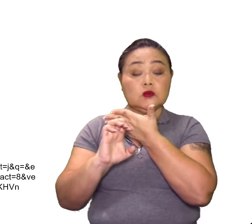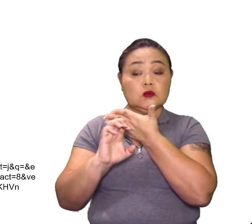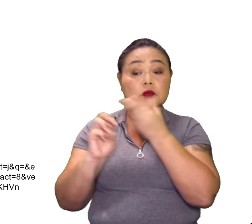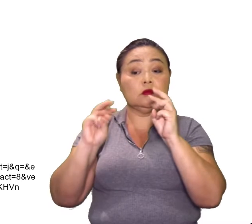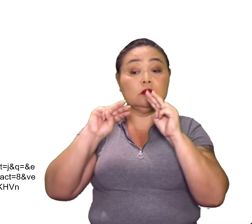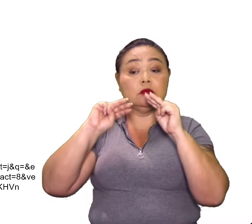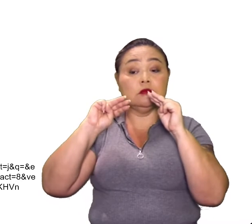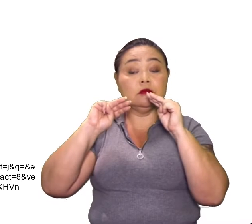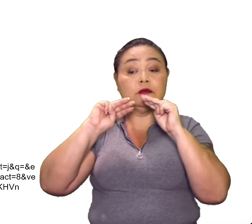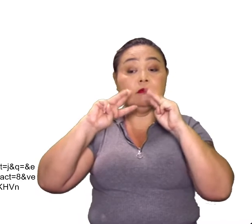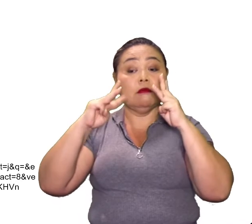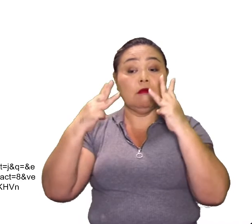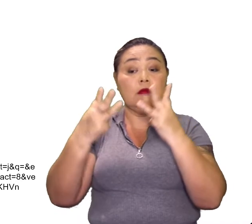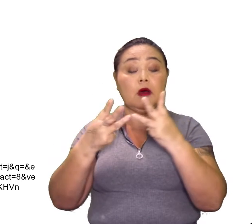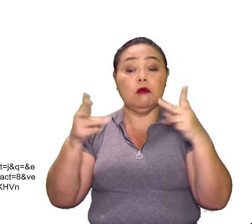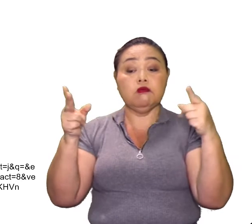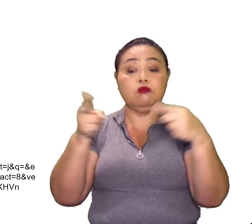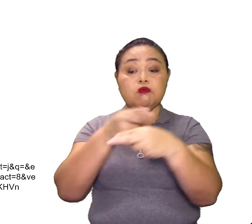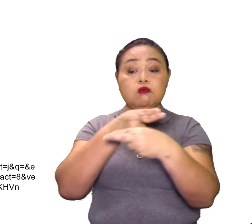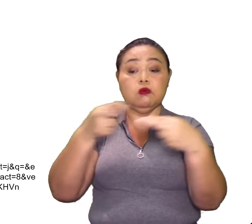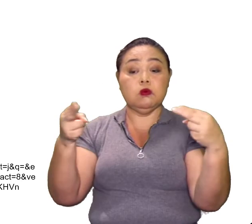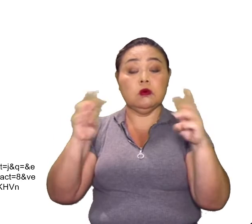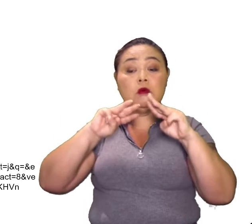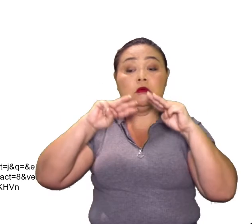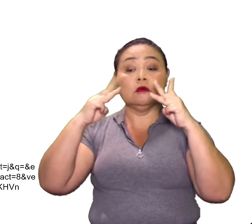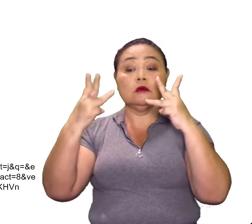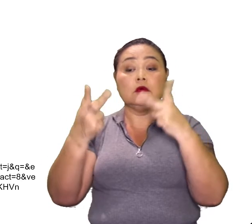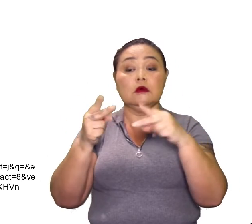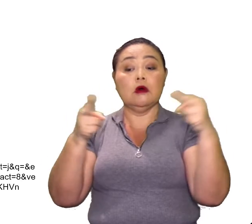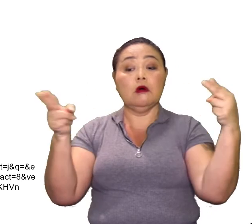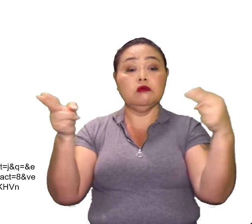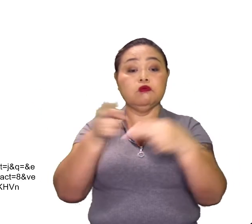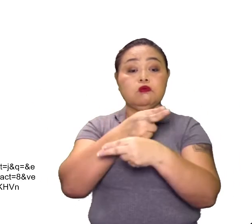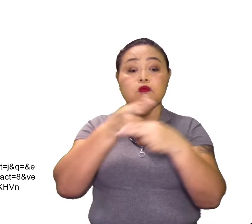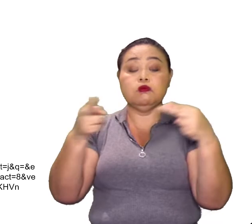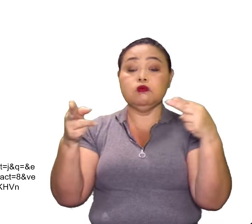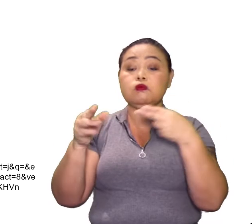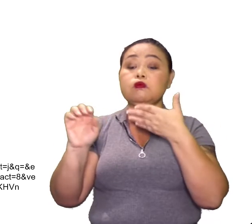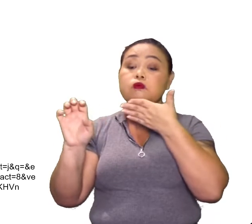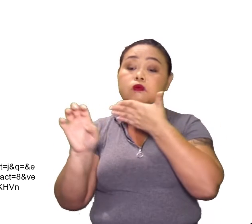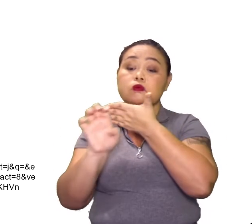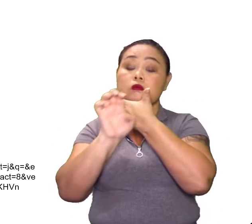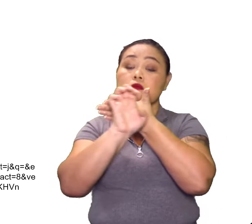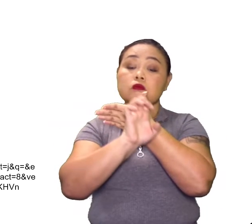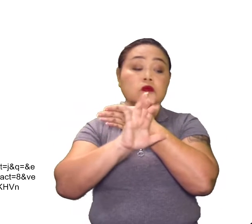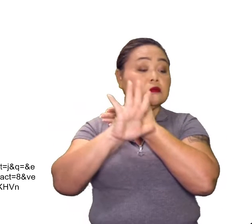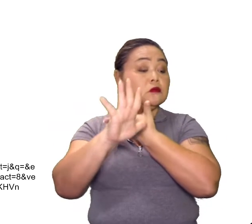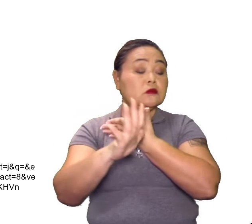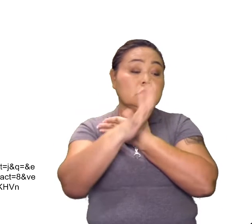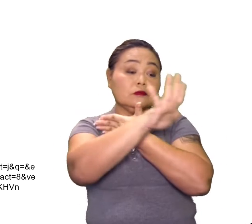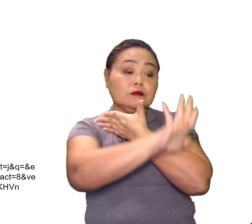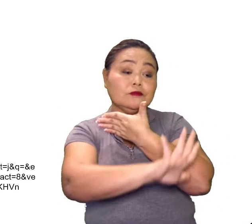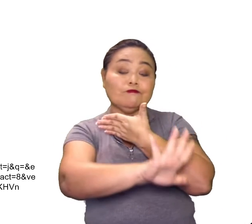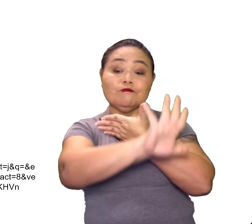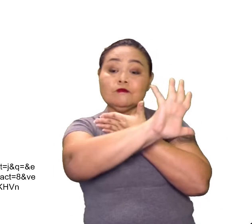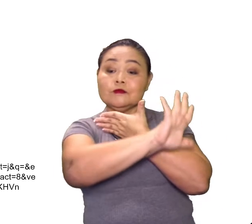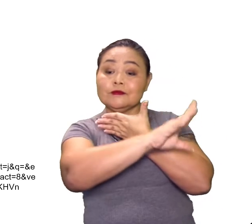preto, para o nosso aluno saber que a massa equatorial continental é a massa de